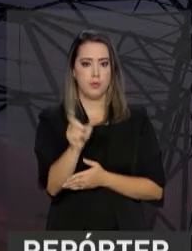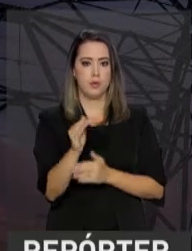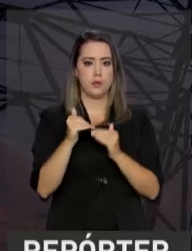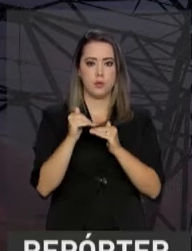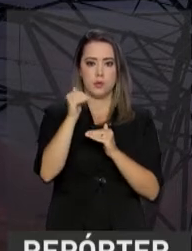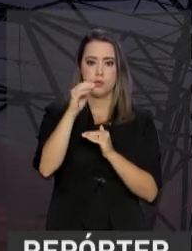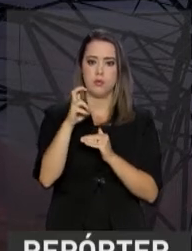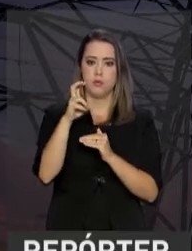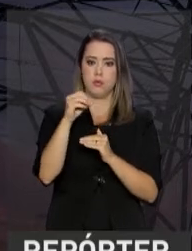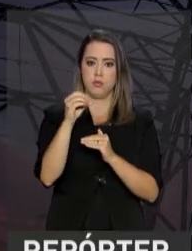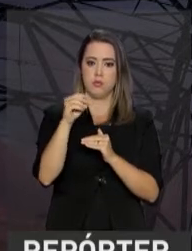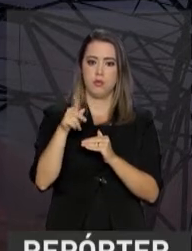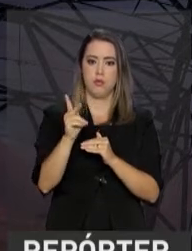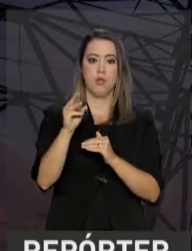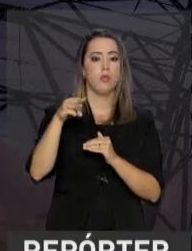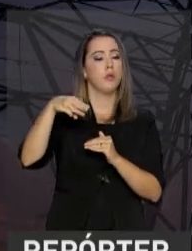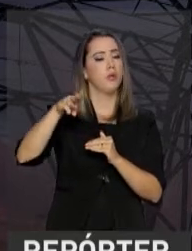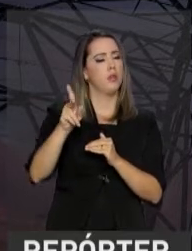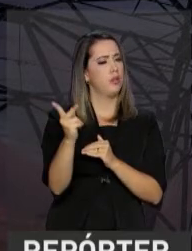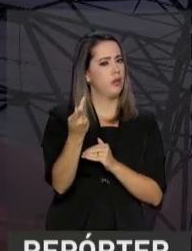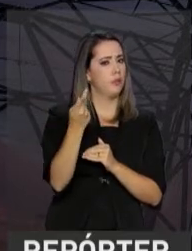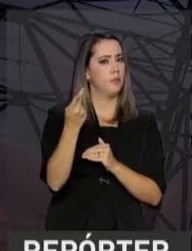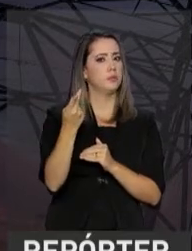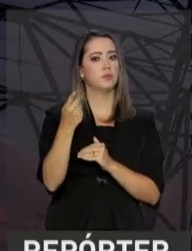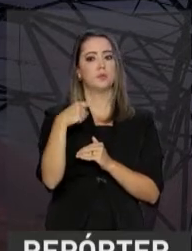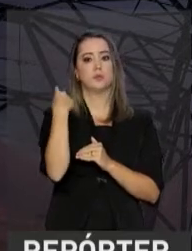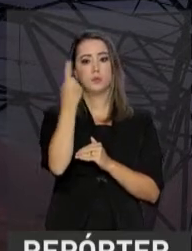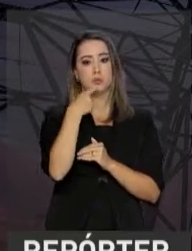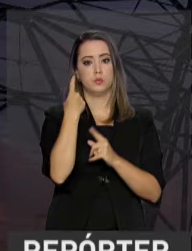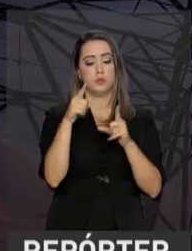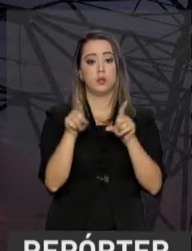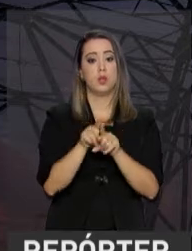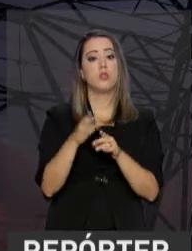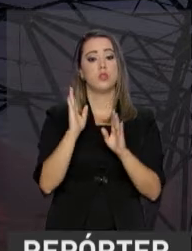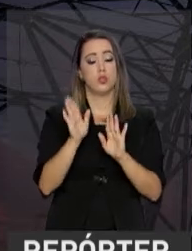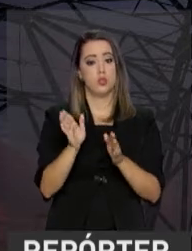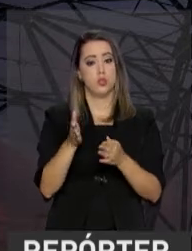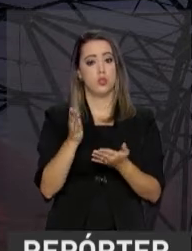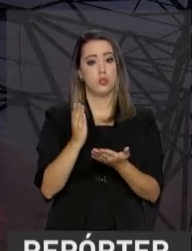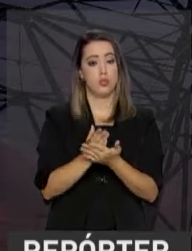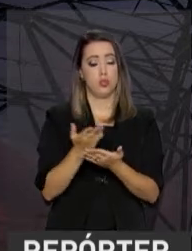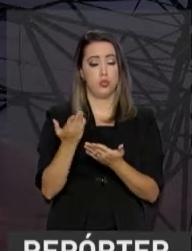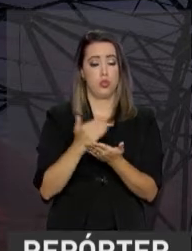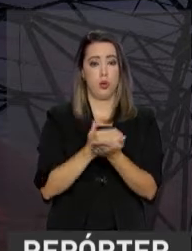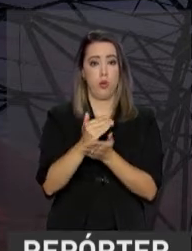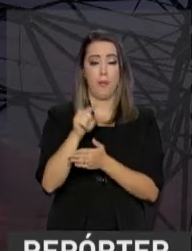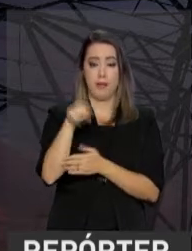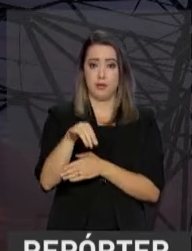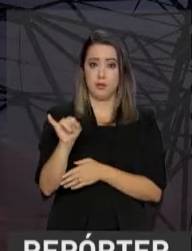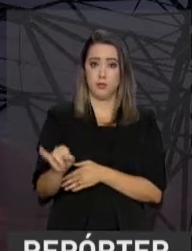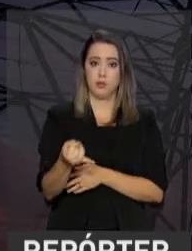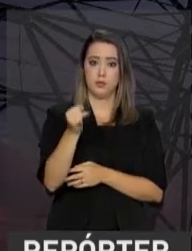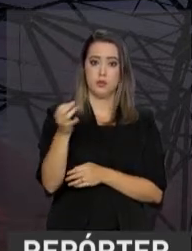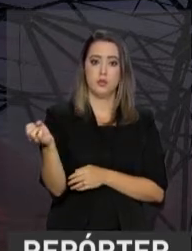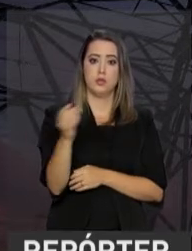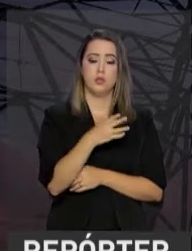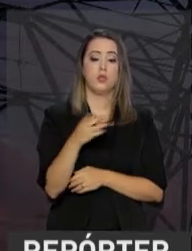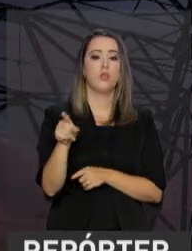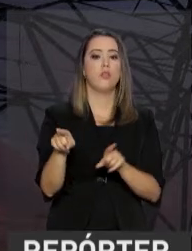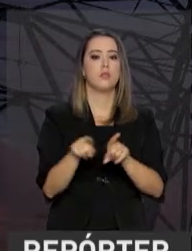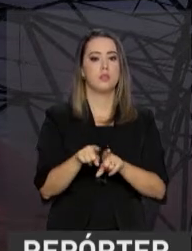acima de 500 quilowatts hora já pode aderir em janeiro de 2018 novas ligações também